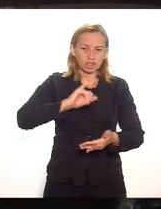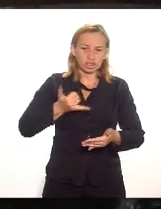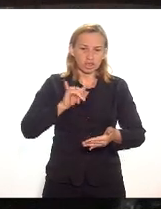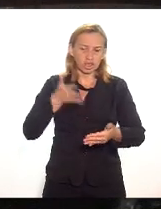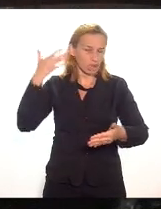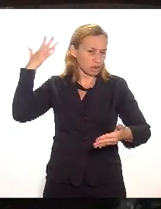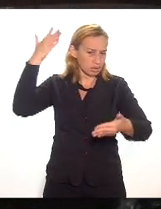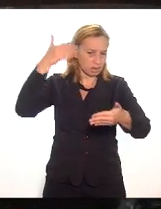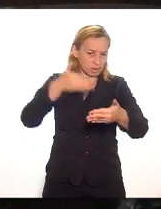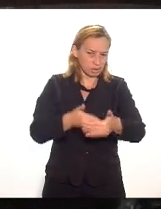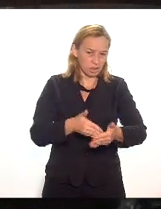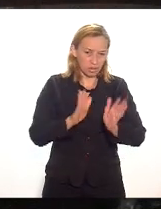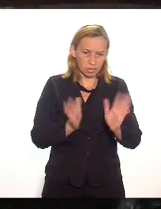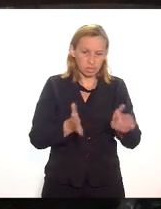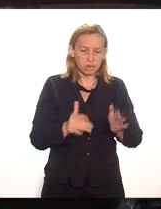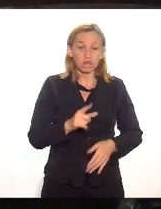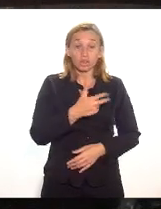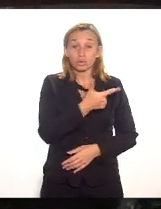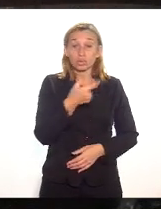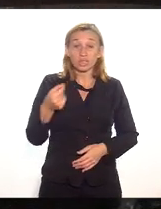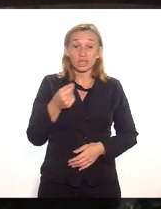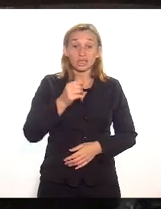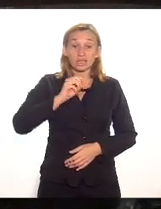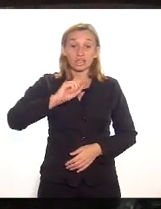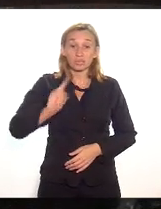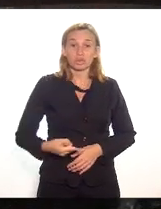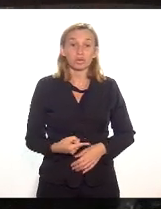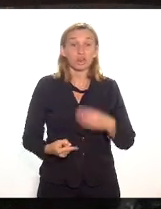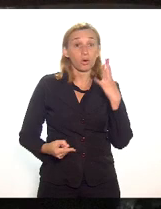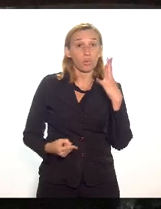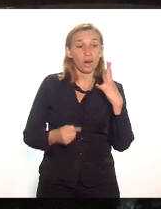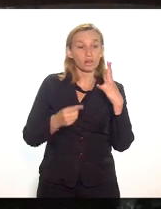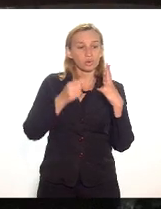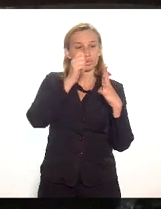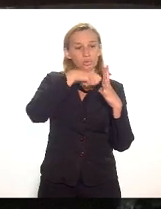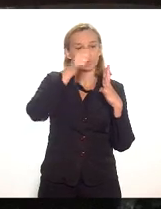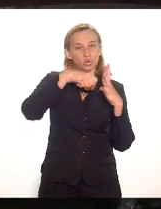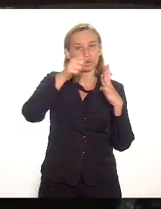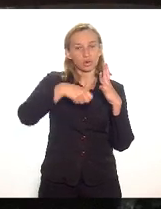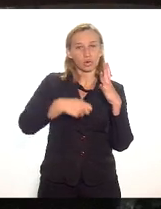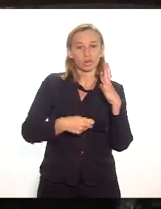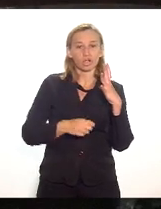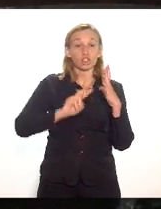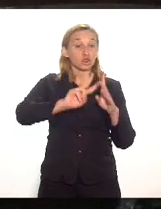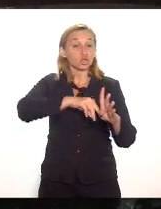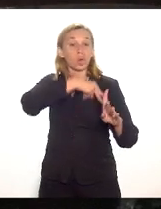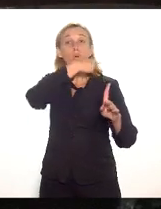mil pessoas mortas no Brasil inteiro. E em 4 meses